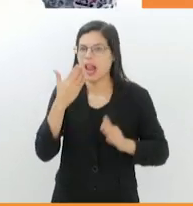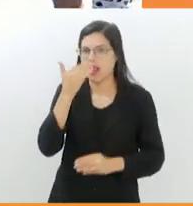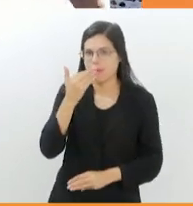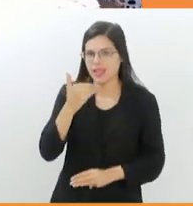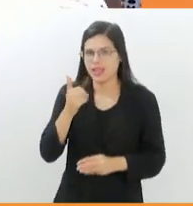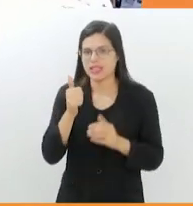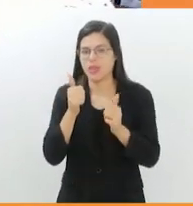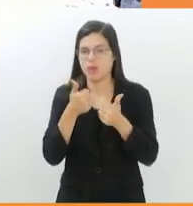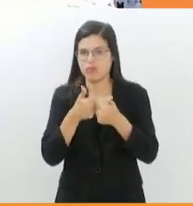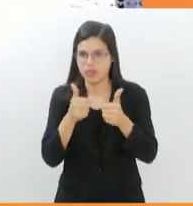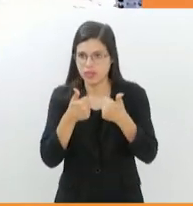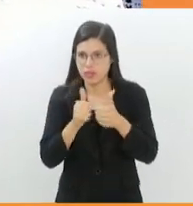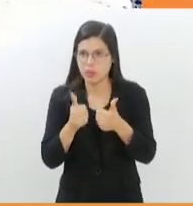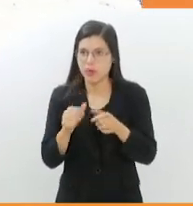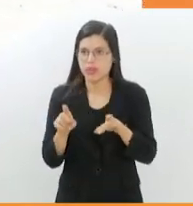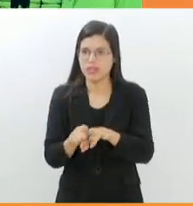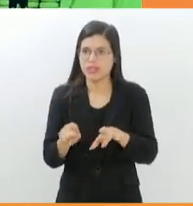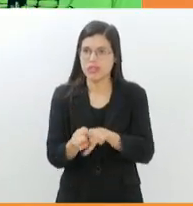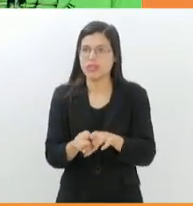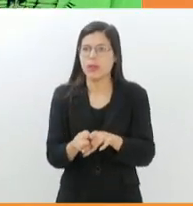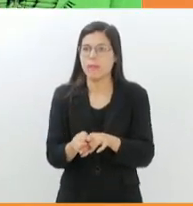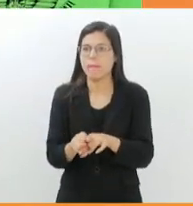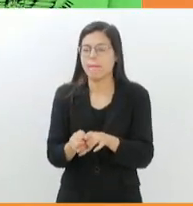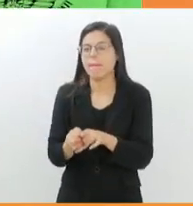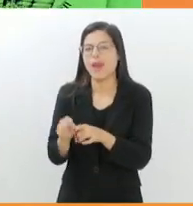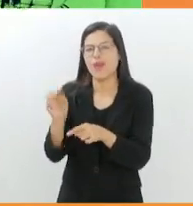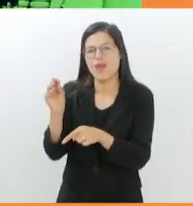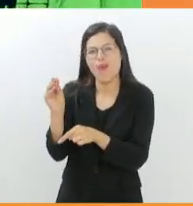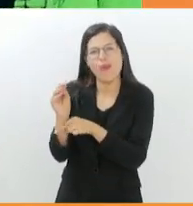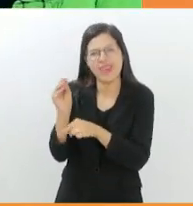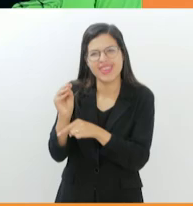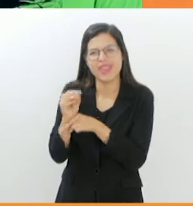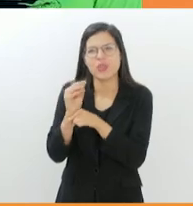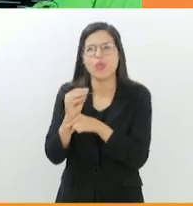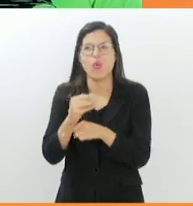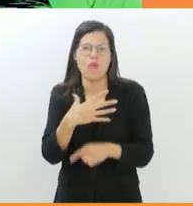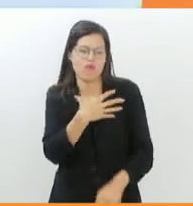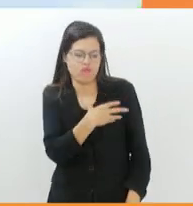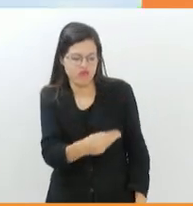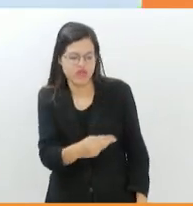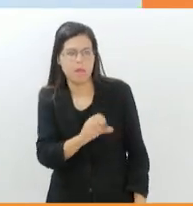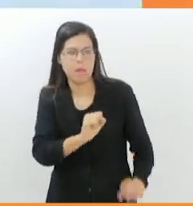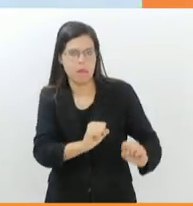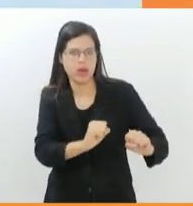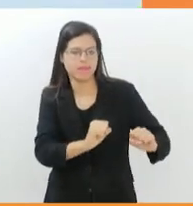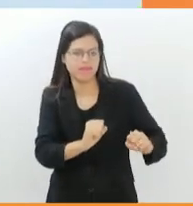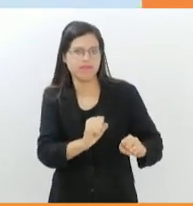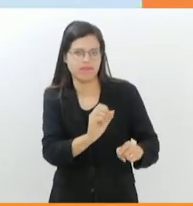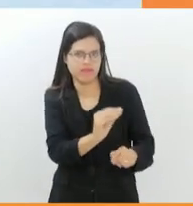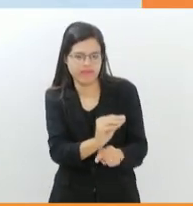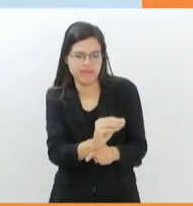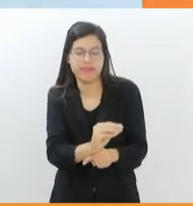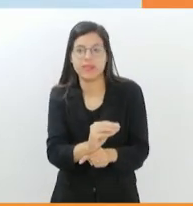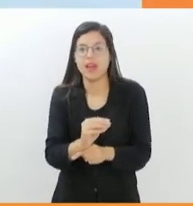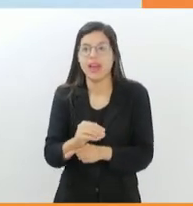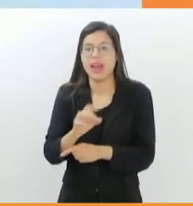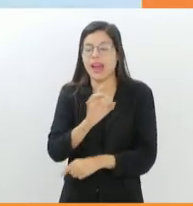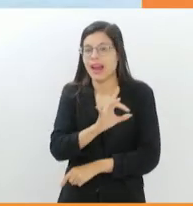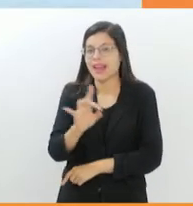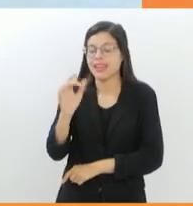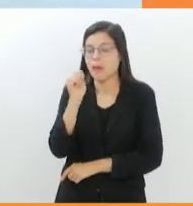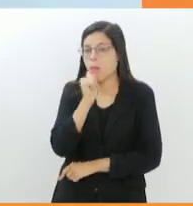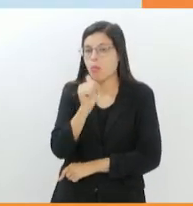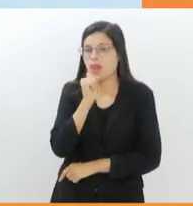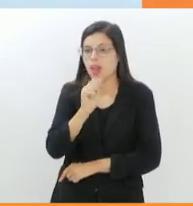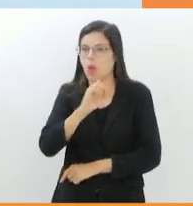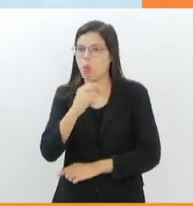e cuidadoras para que as mães possam ter com quem deixar seus filhos e fazer as aulas. Cada mulher ou ONG que tenha interesse em